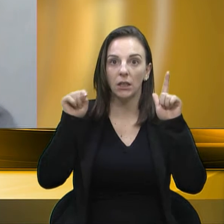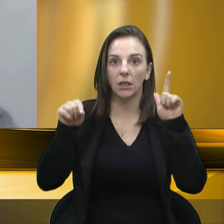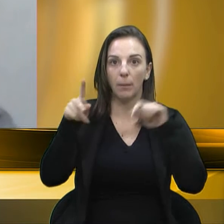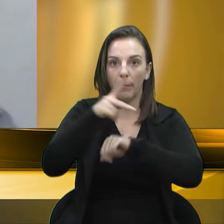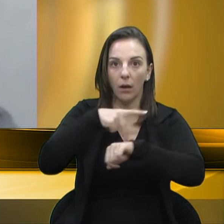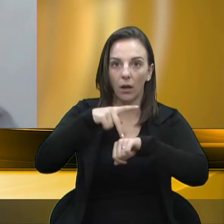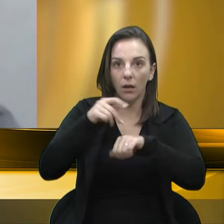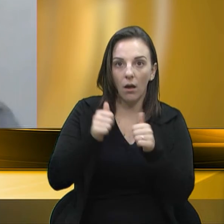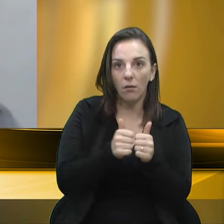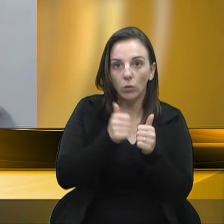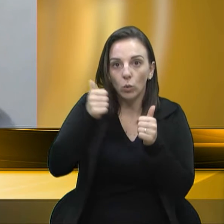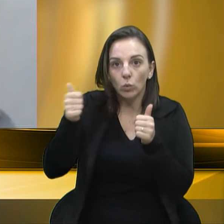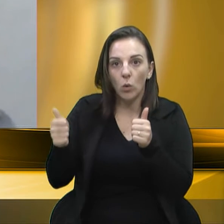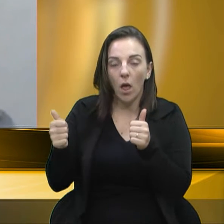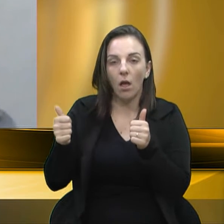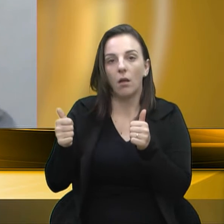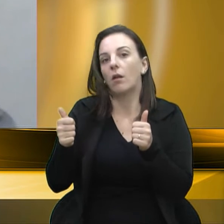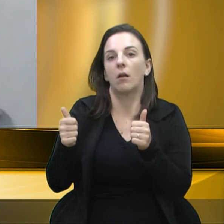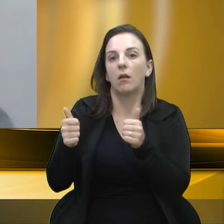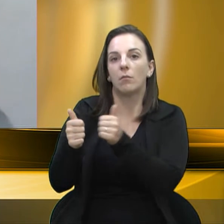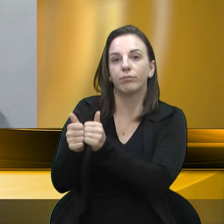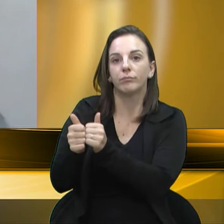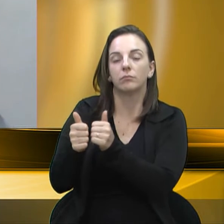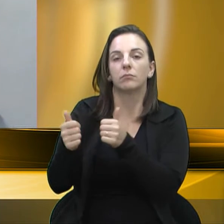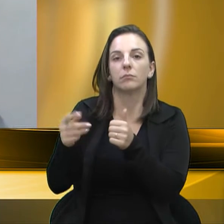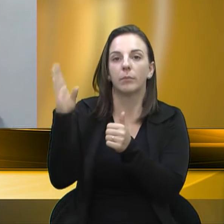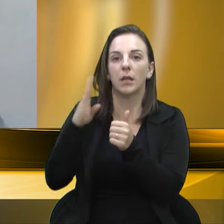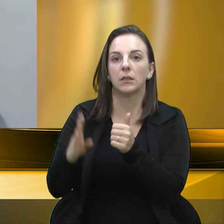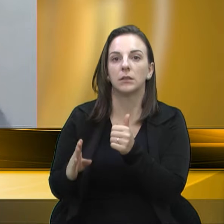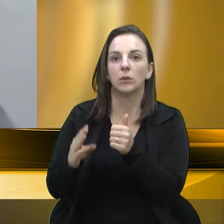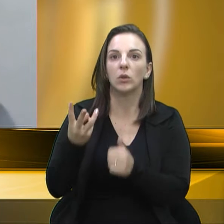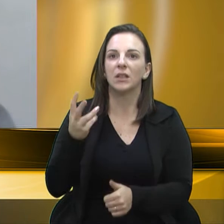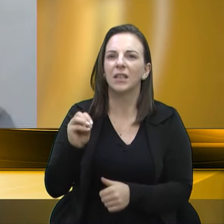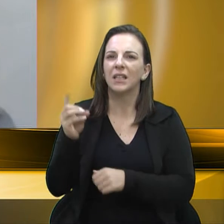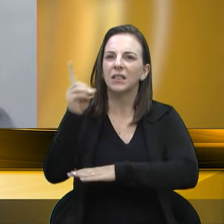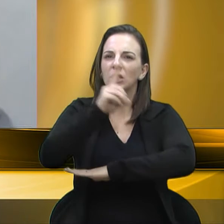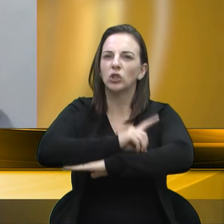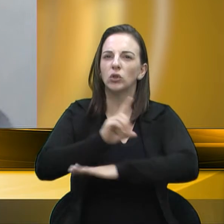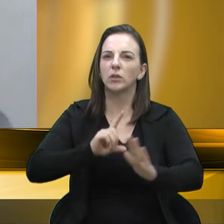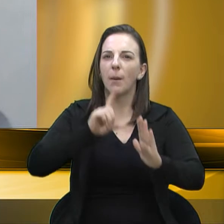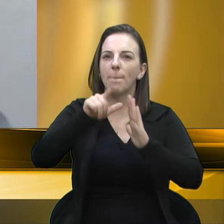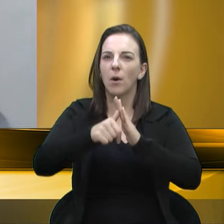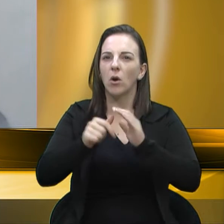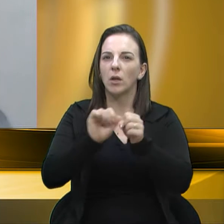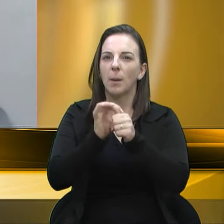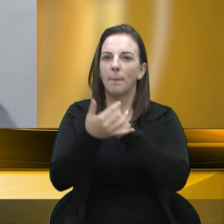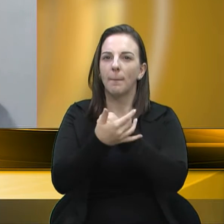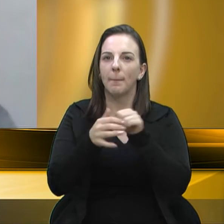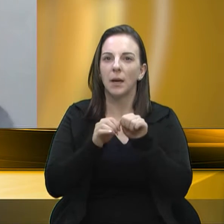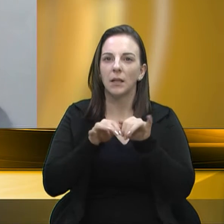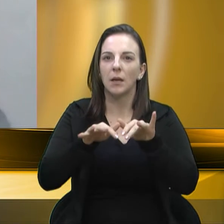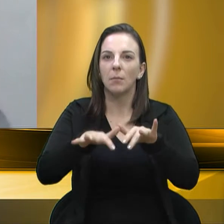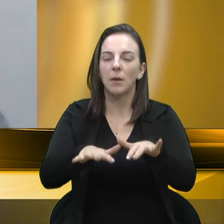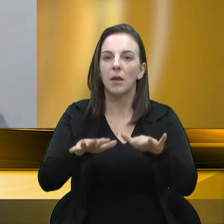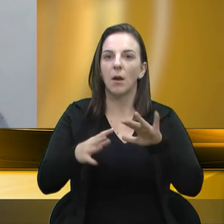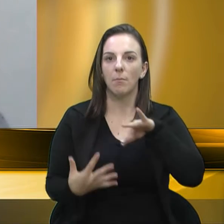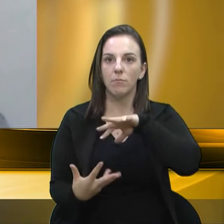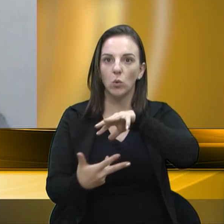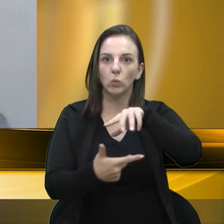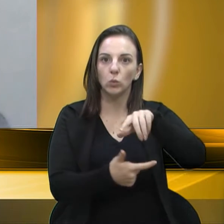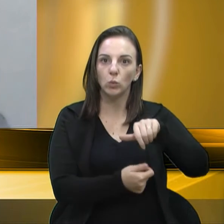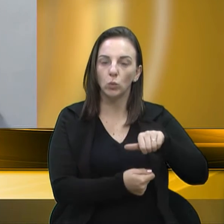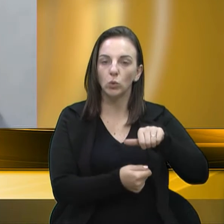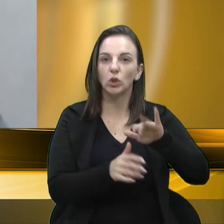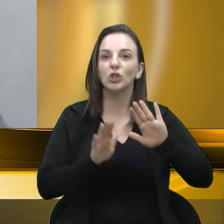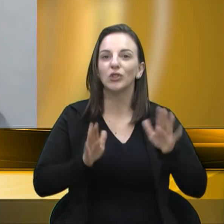30 dias depois de decretação de pandemia no mundo, o Chile começou a negociação para